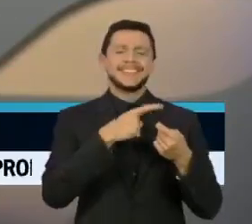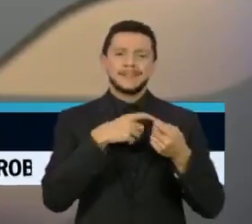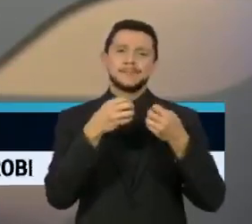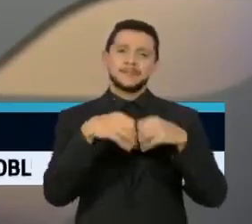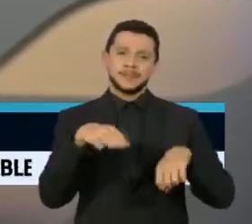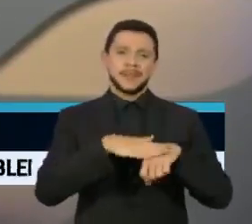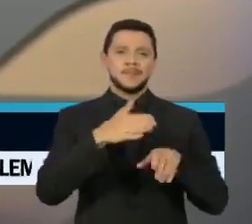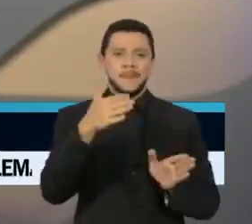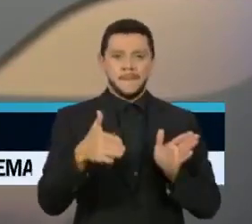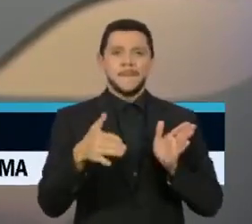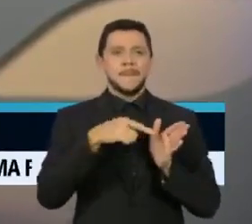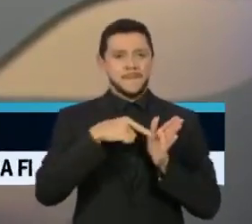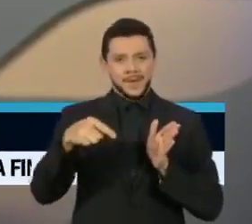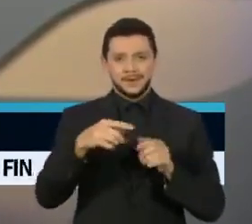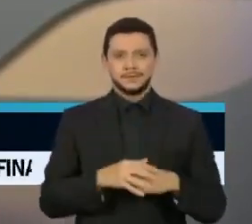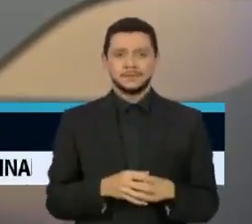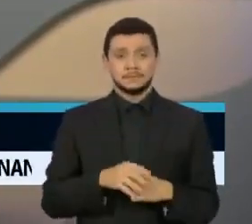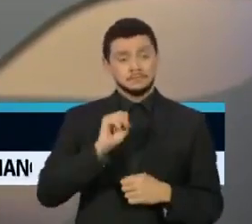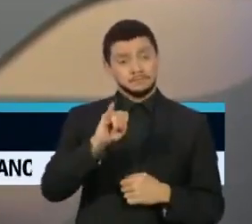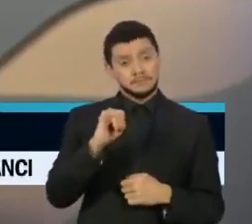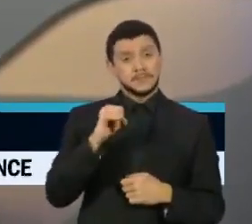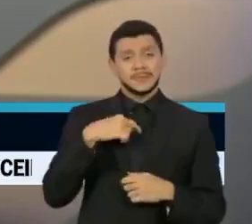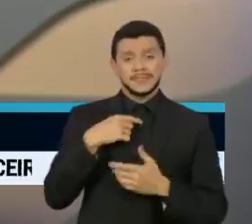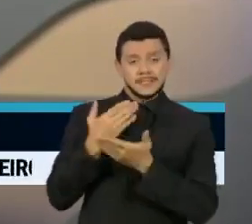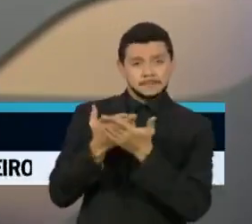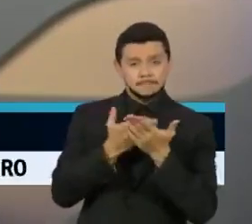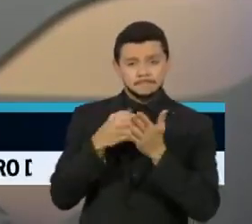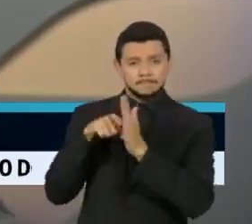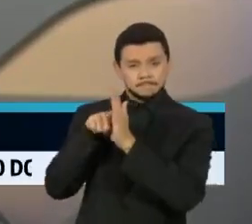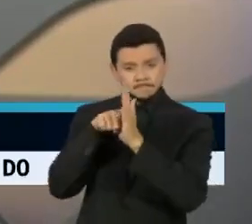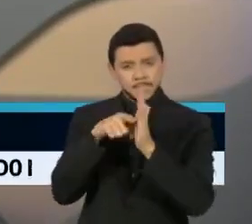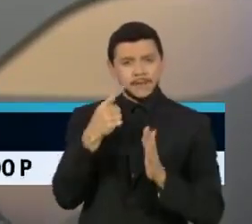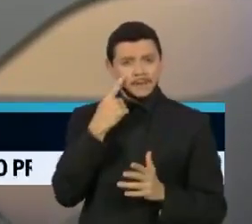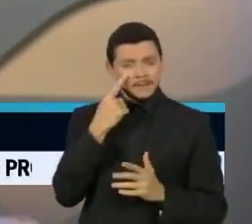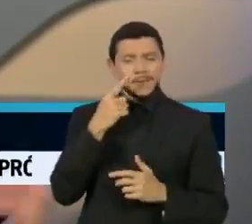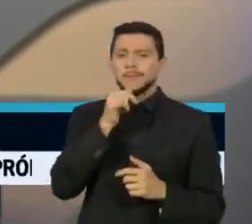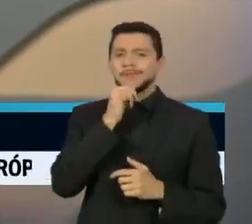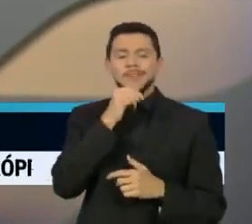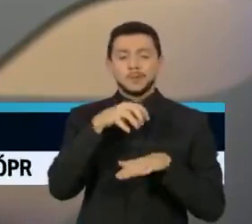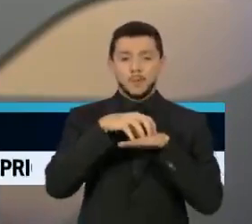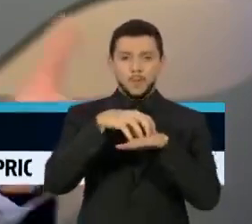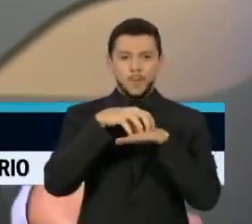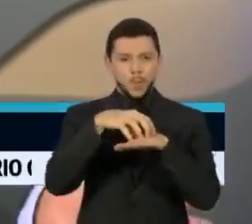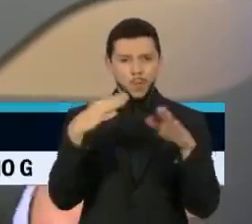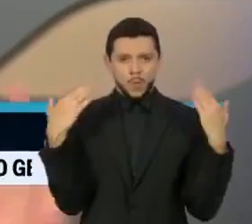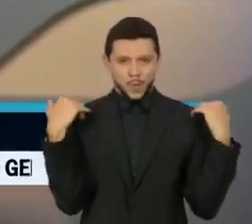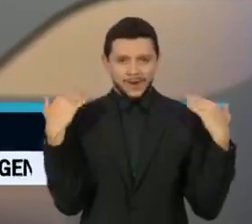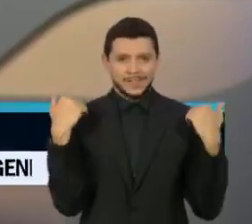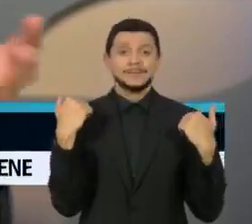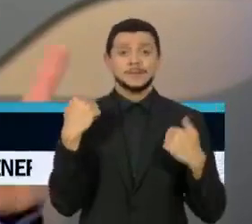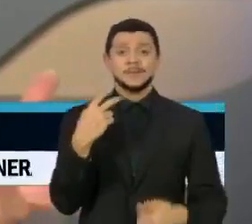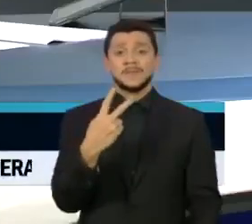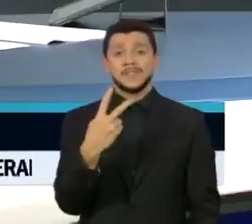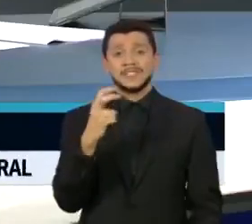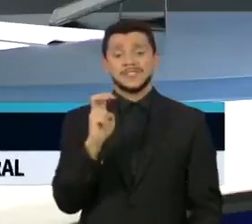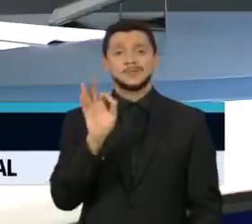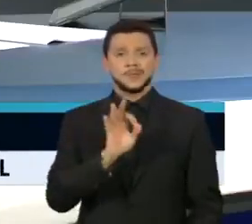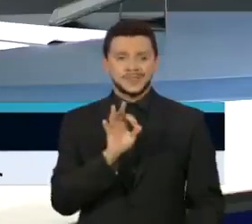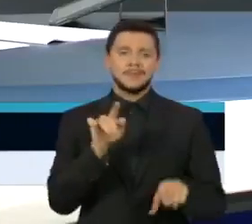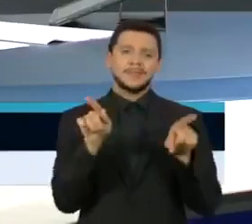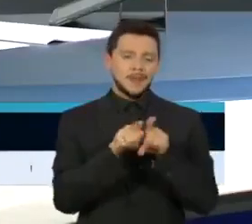se a gente pega outras cadeias também muito importantes na área de serviço no turismo turismo da 25%